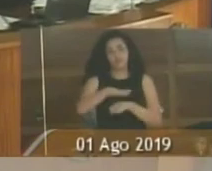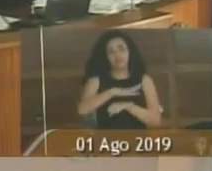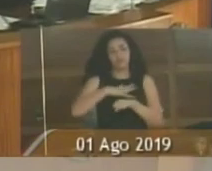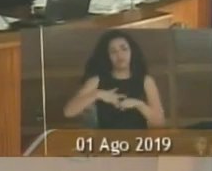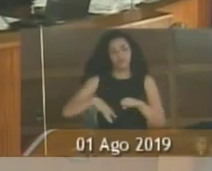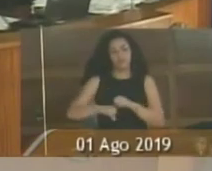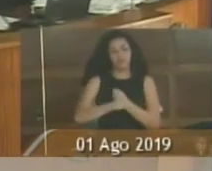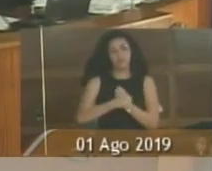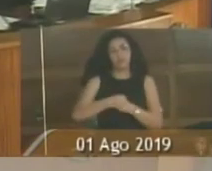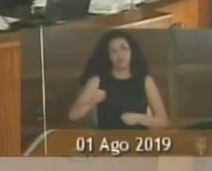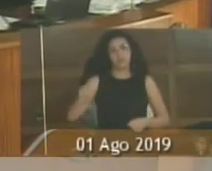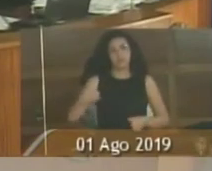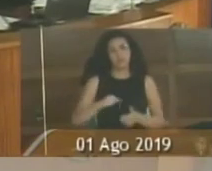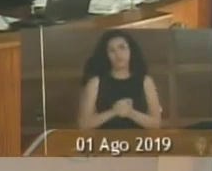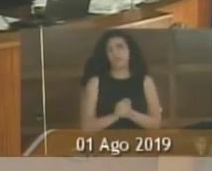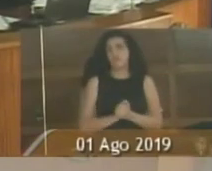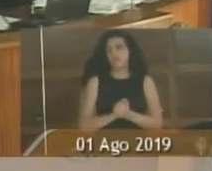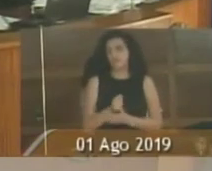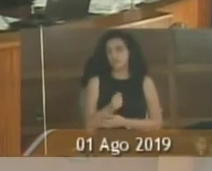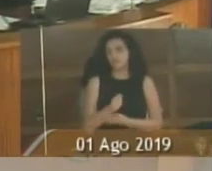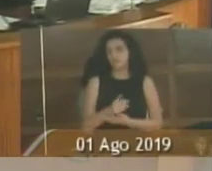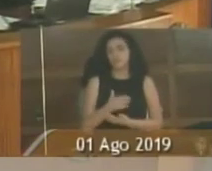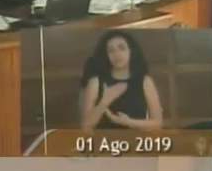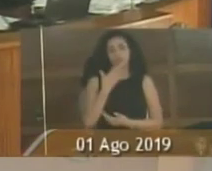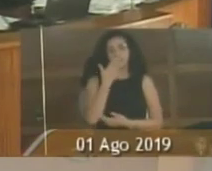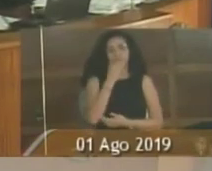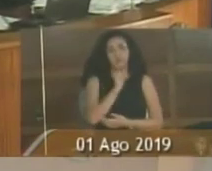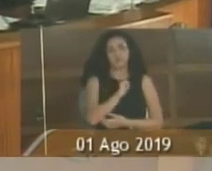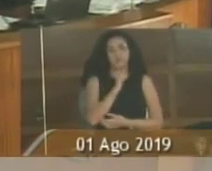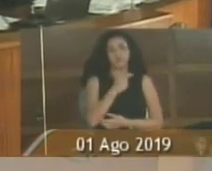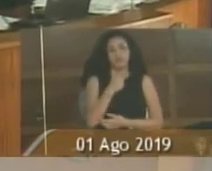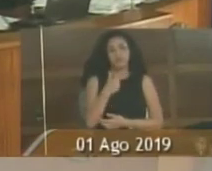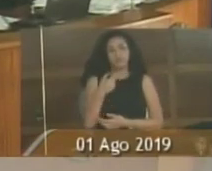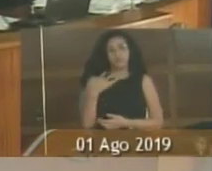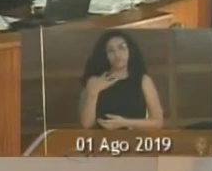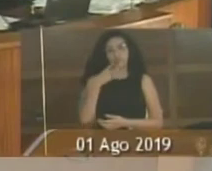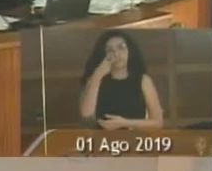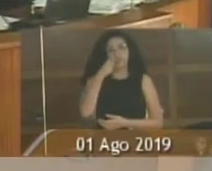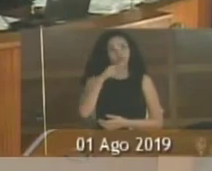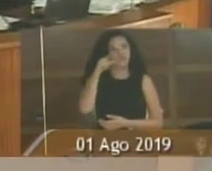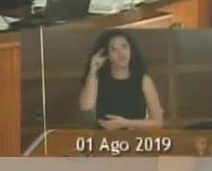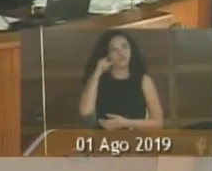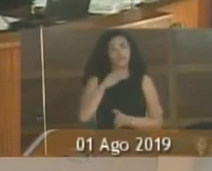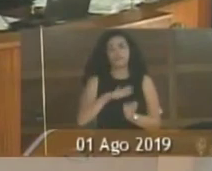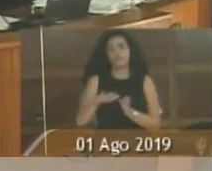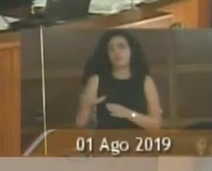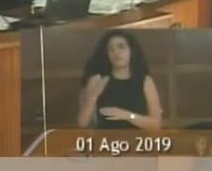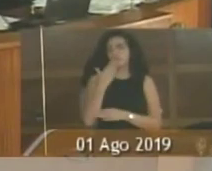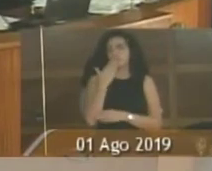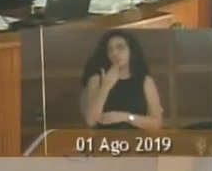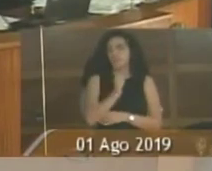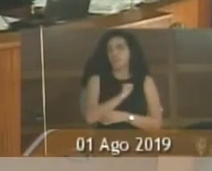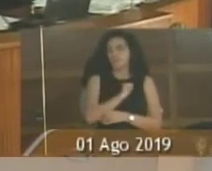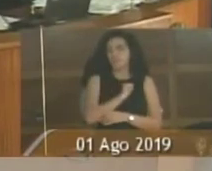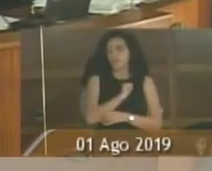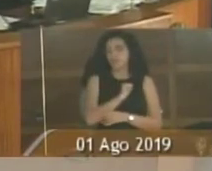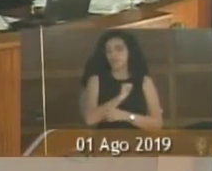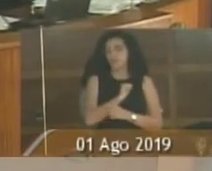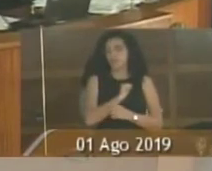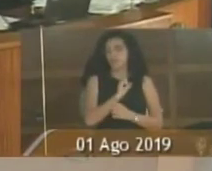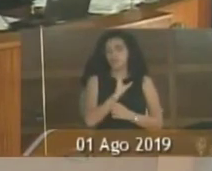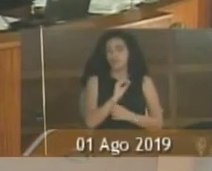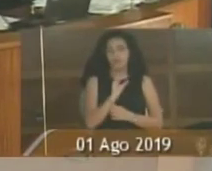Ilha Grande, objeto da indicação número 224, do vereador Léo Marmoraria. Em discussão única, o